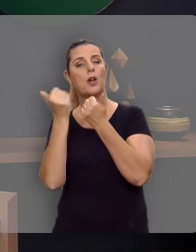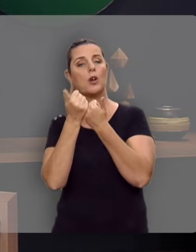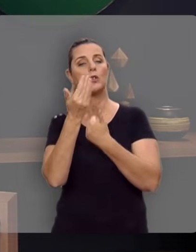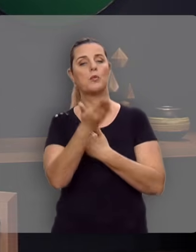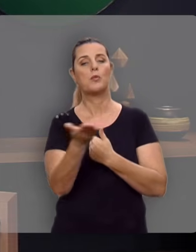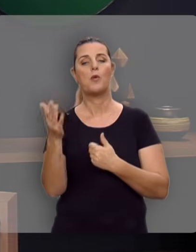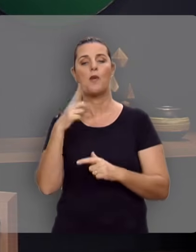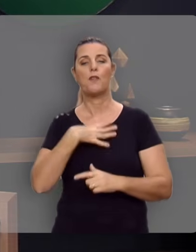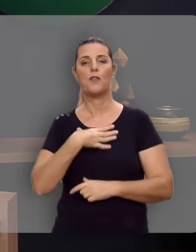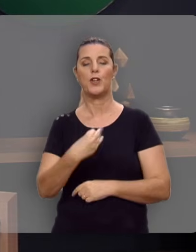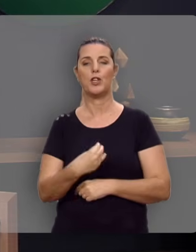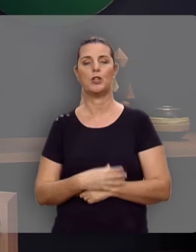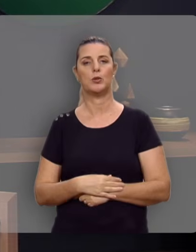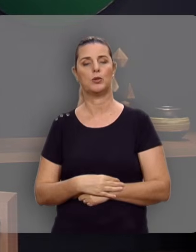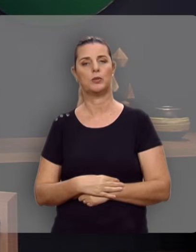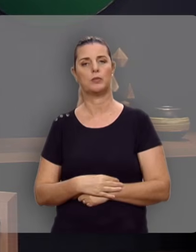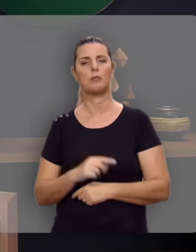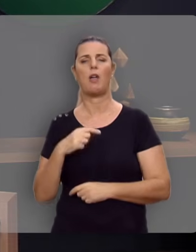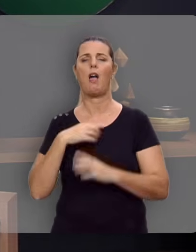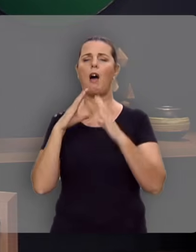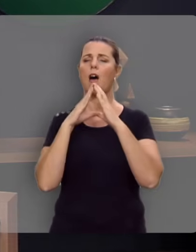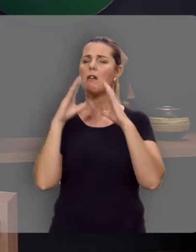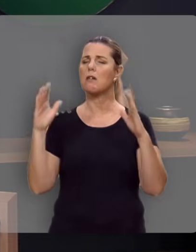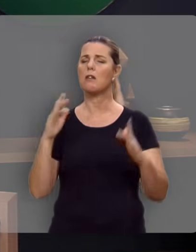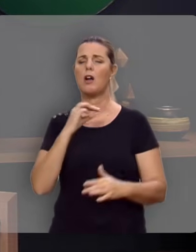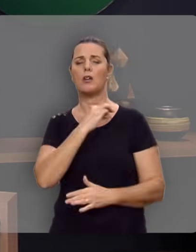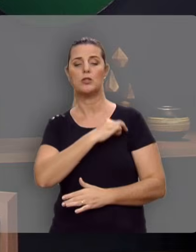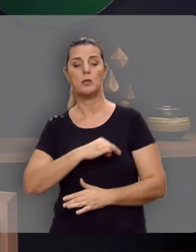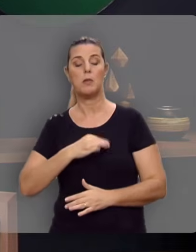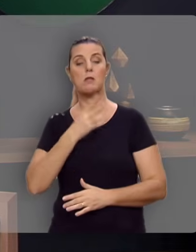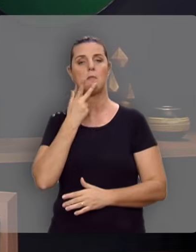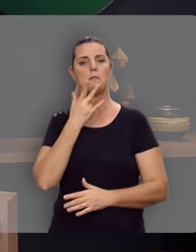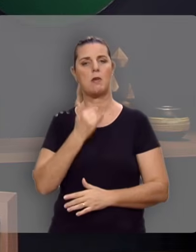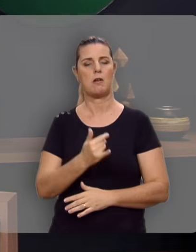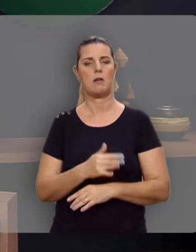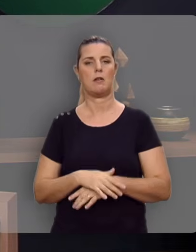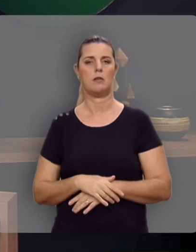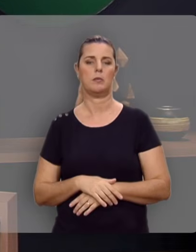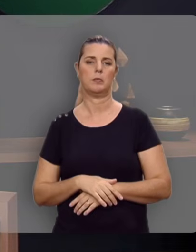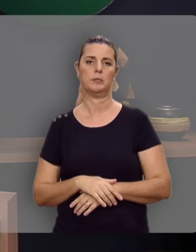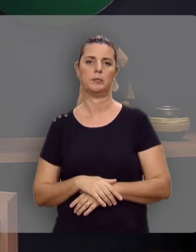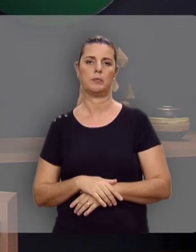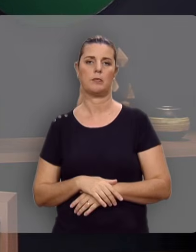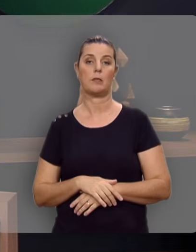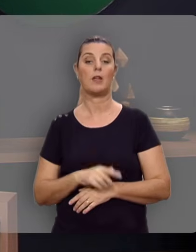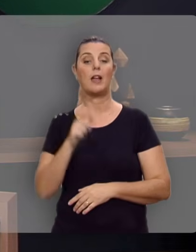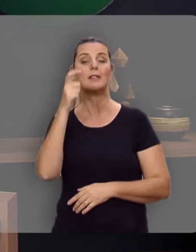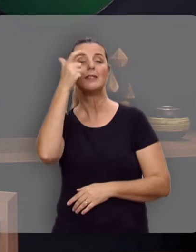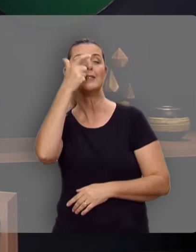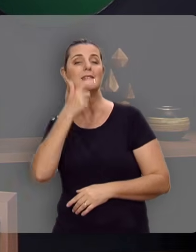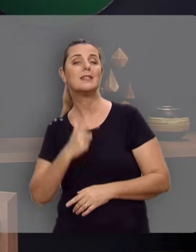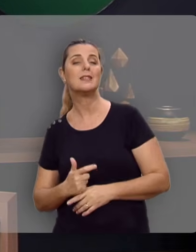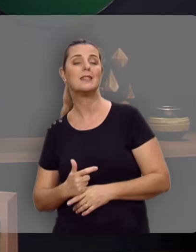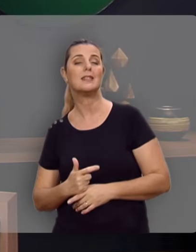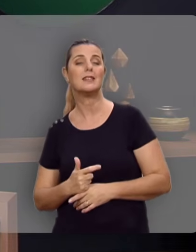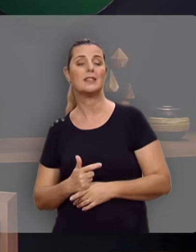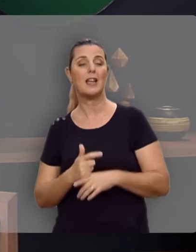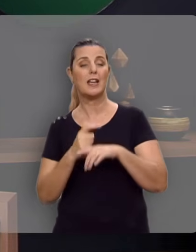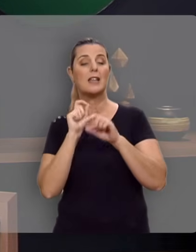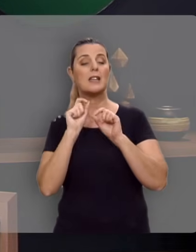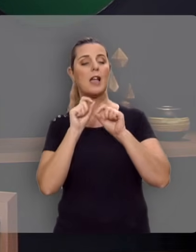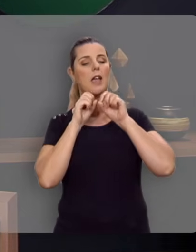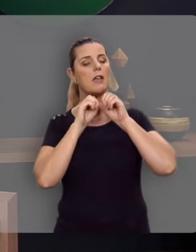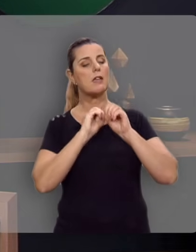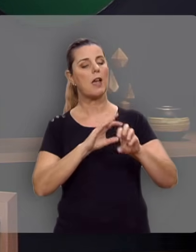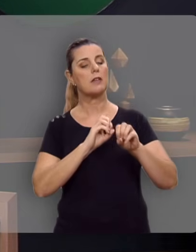filhos. Esta é a grande missão do pai, é de ser aquele que